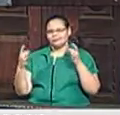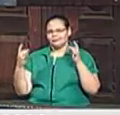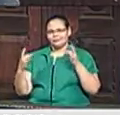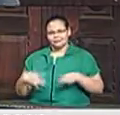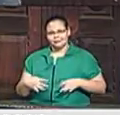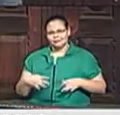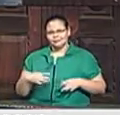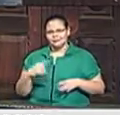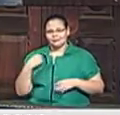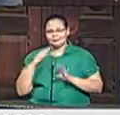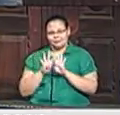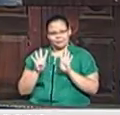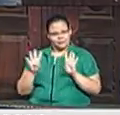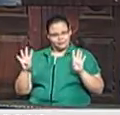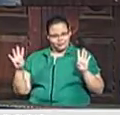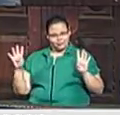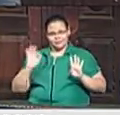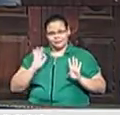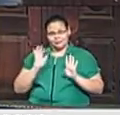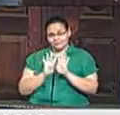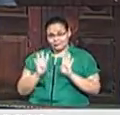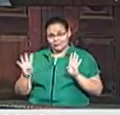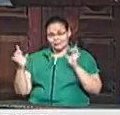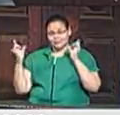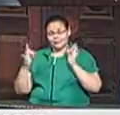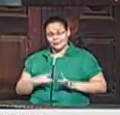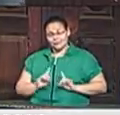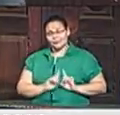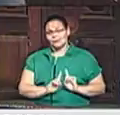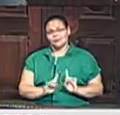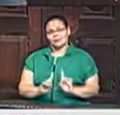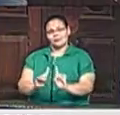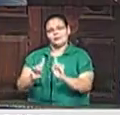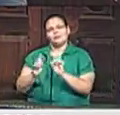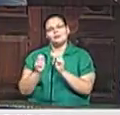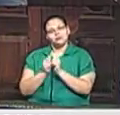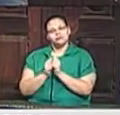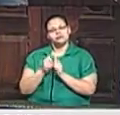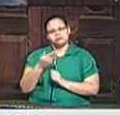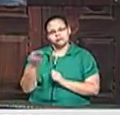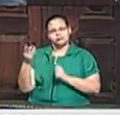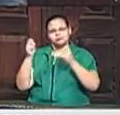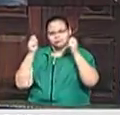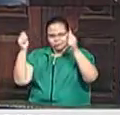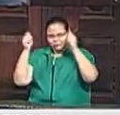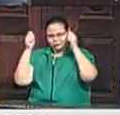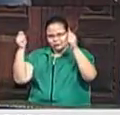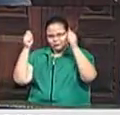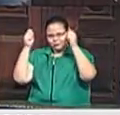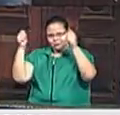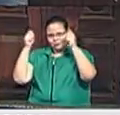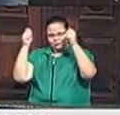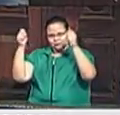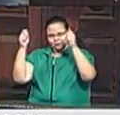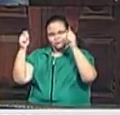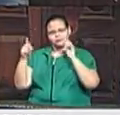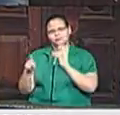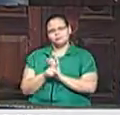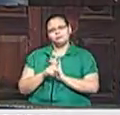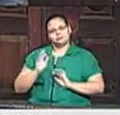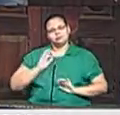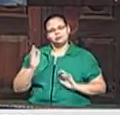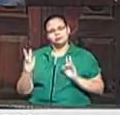a tropa a que estavam incorporados e foram participar ao lado daqueles que reivindicavam os seus próprios